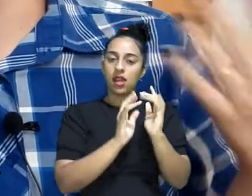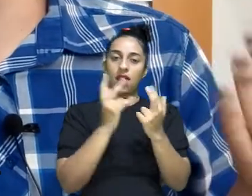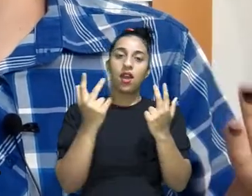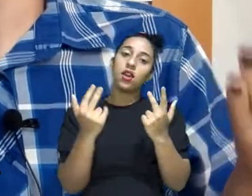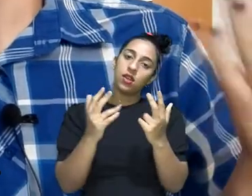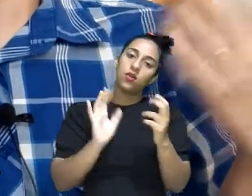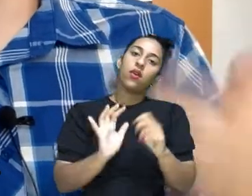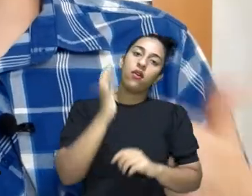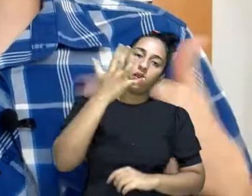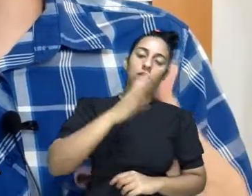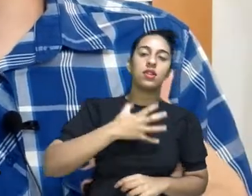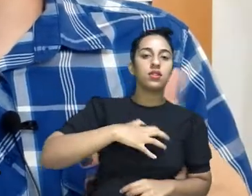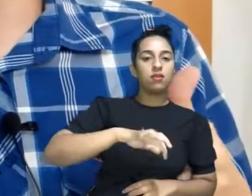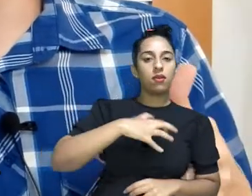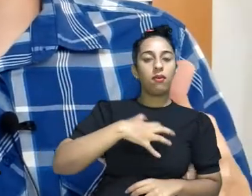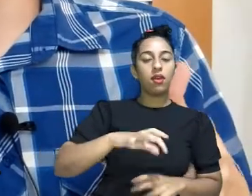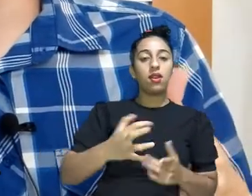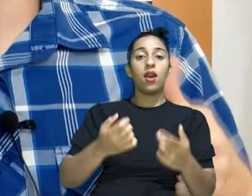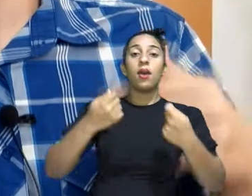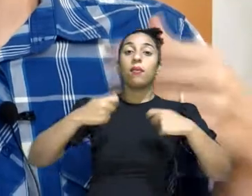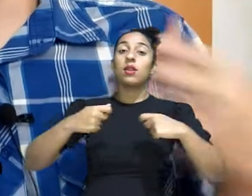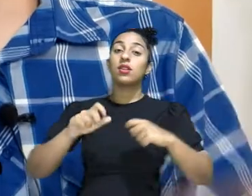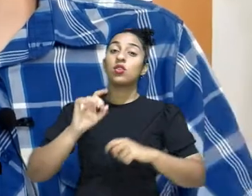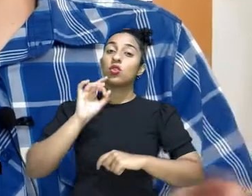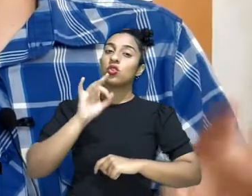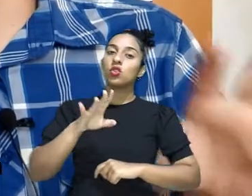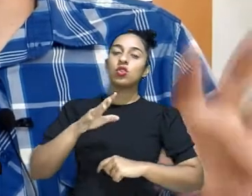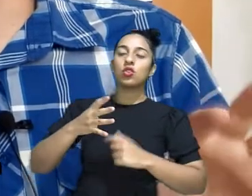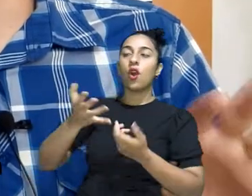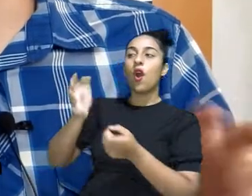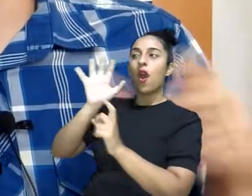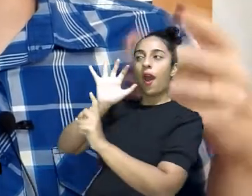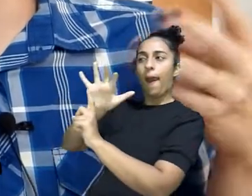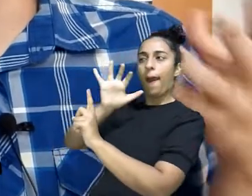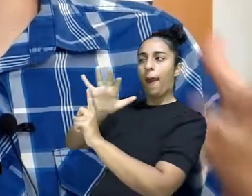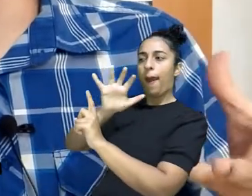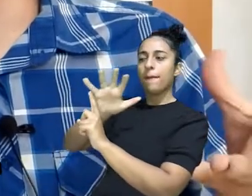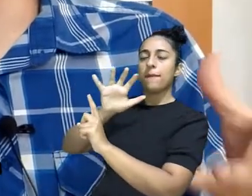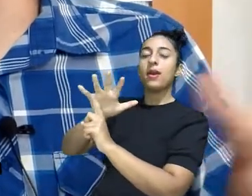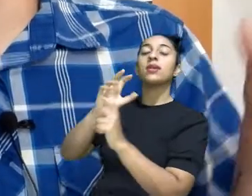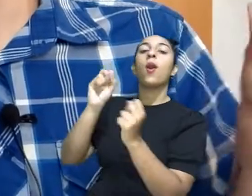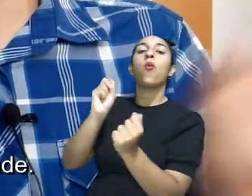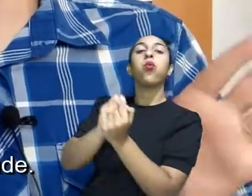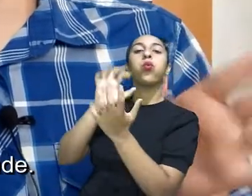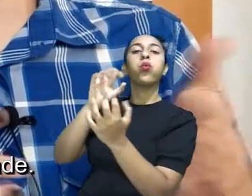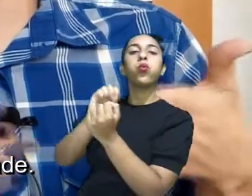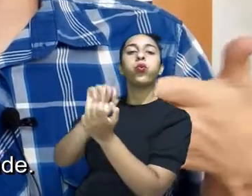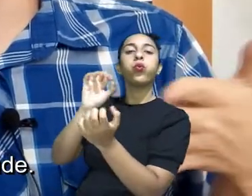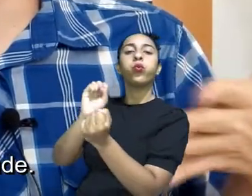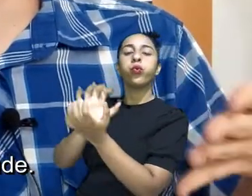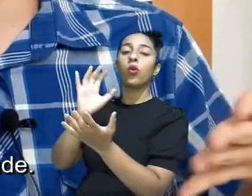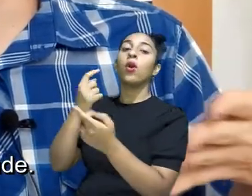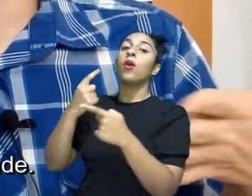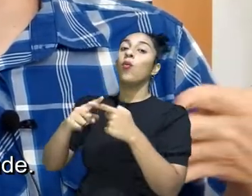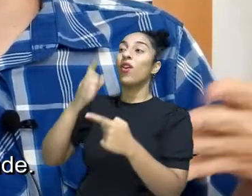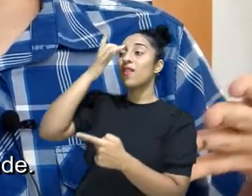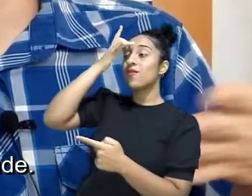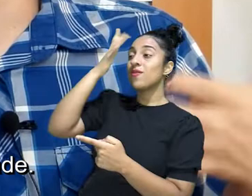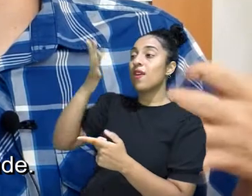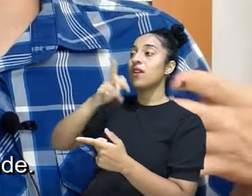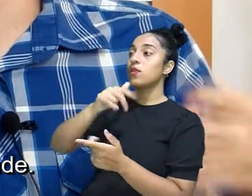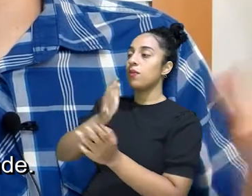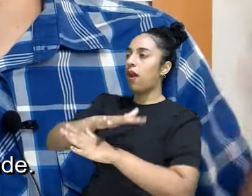guerra como aconteceu nos três estados que eu falei antes foi necessário uma ameaça de bombardear Belém porque tu podia facilmente